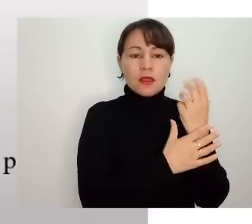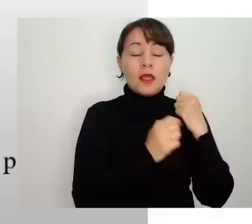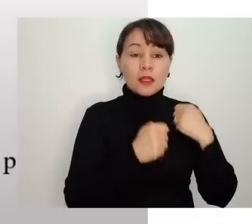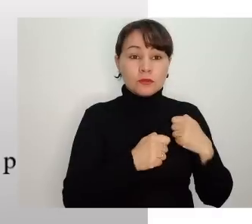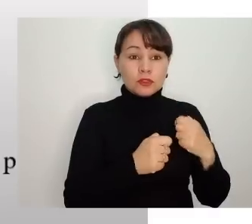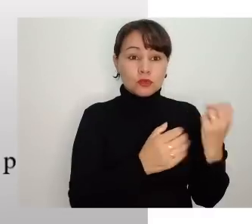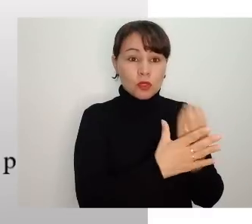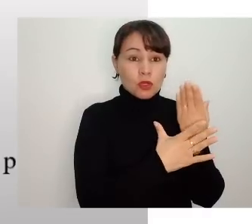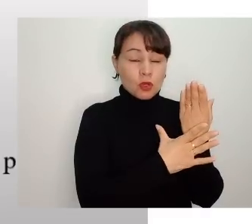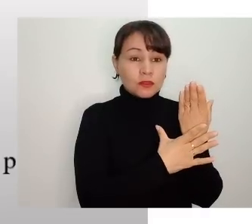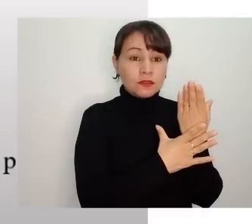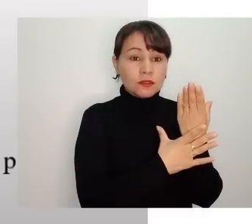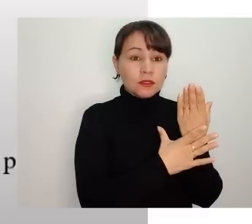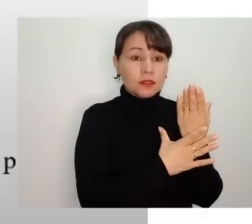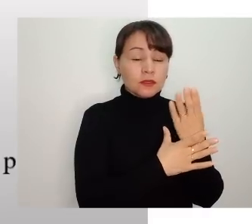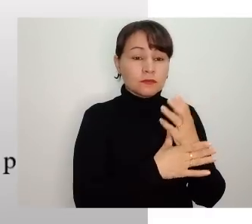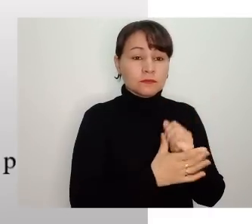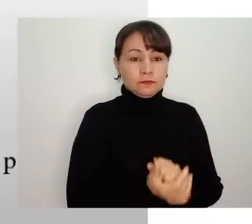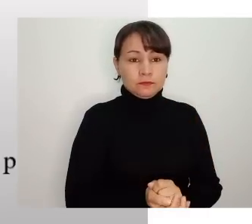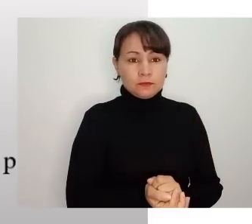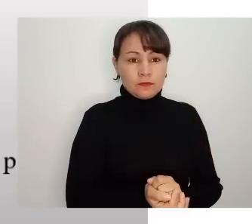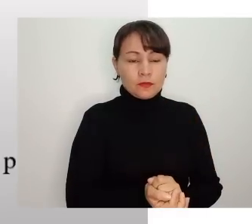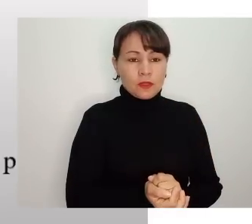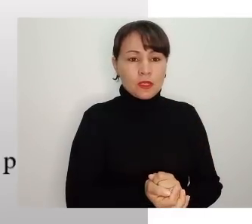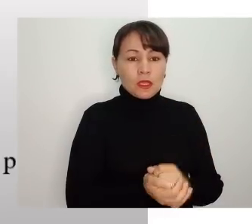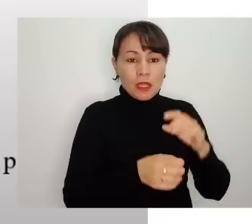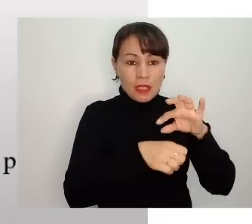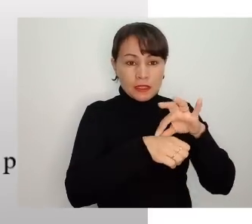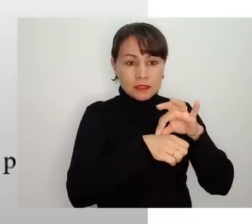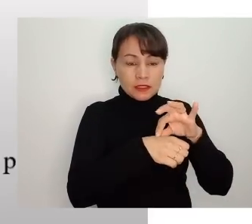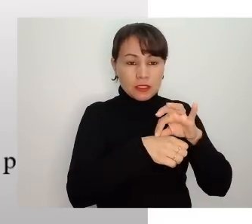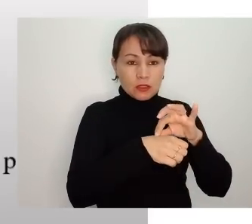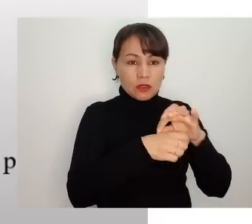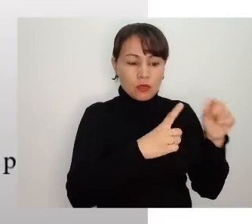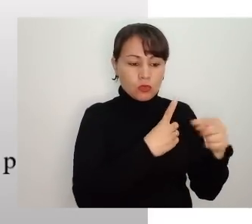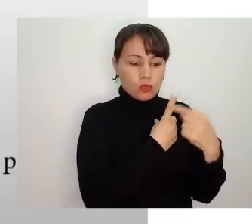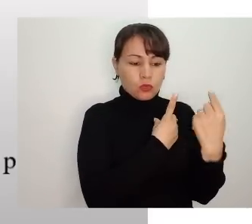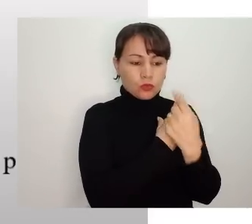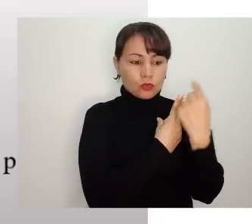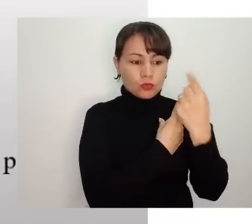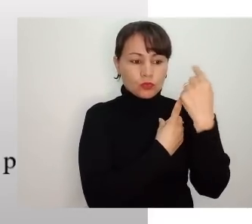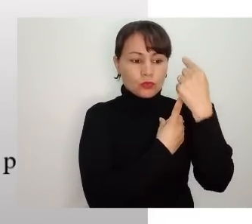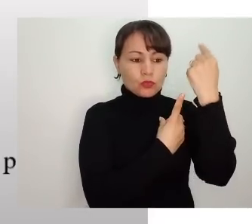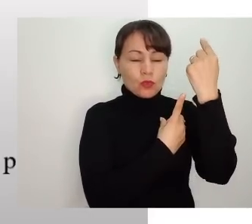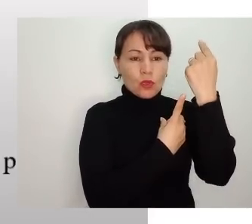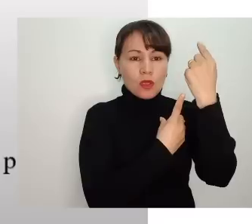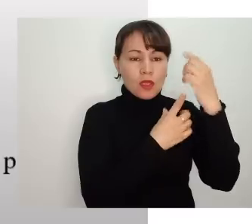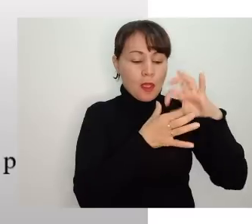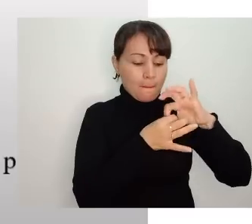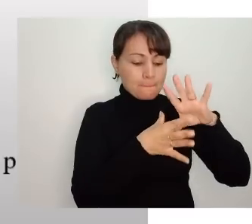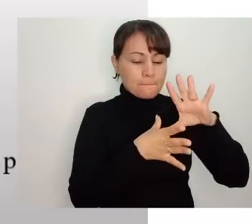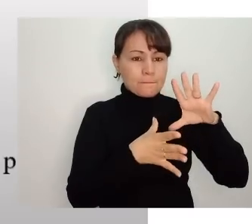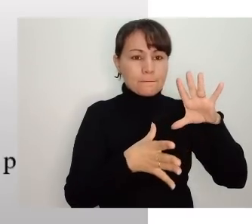que acontecer simultaneamente, ou seja, as células entrepadeiras elas